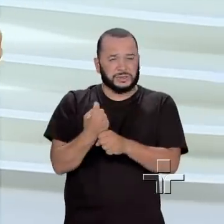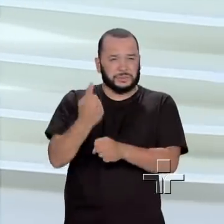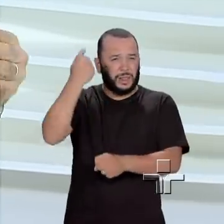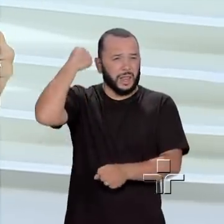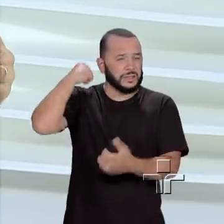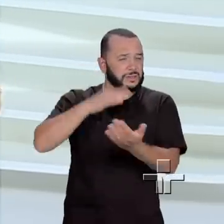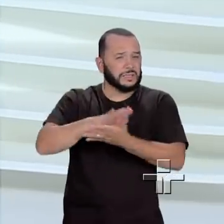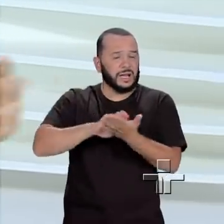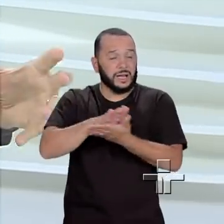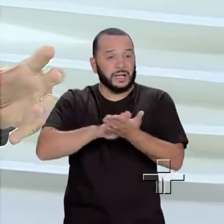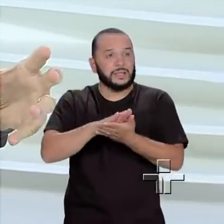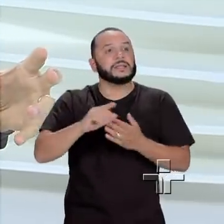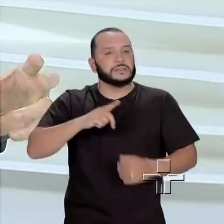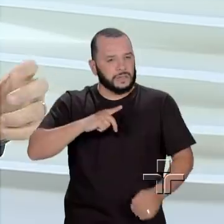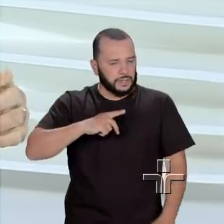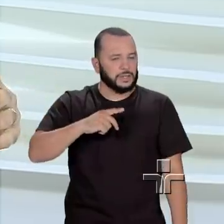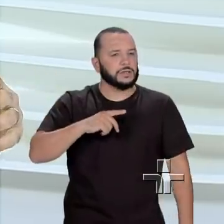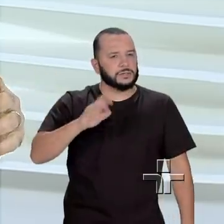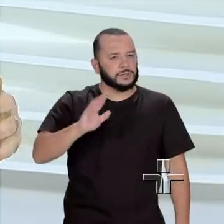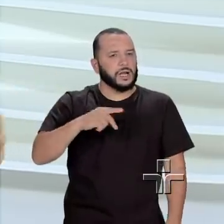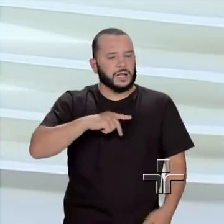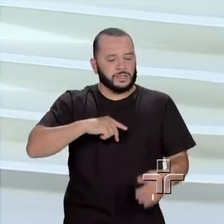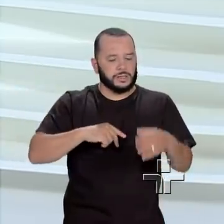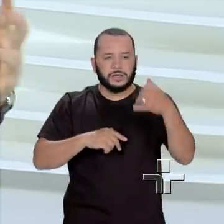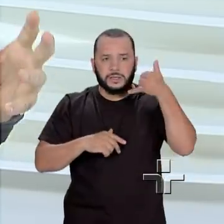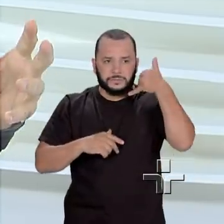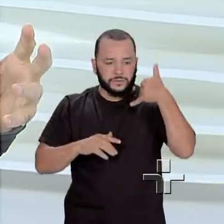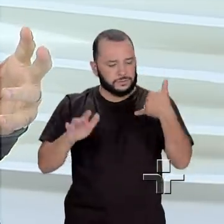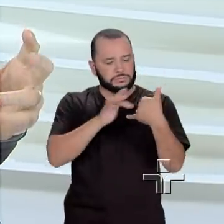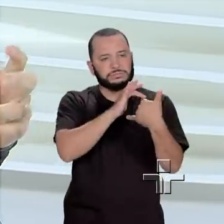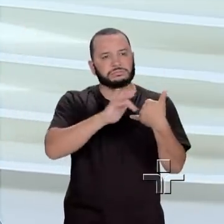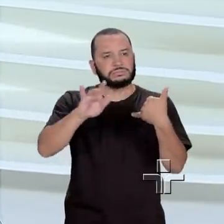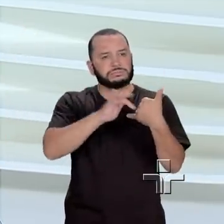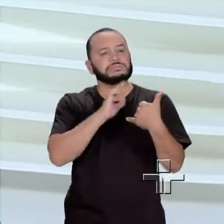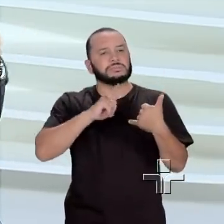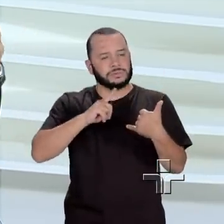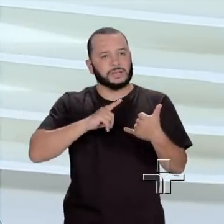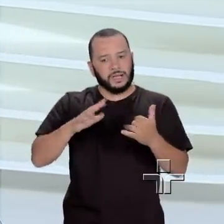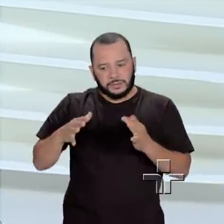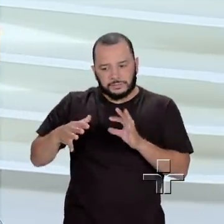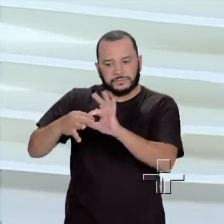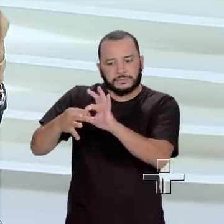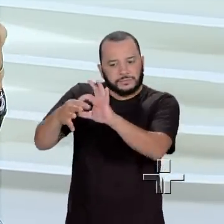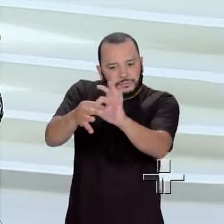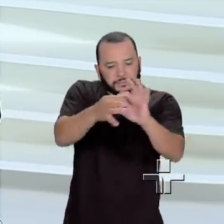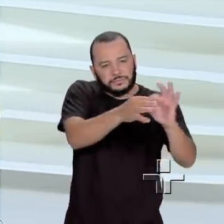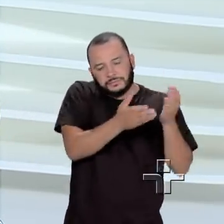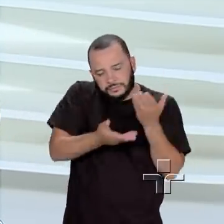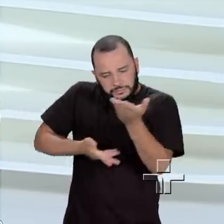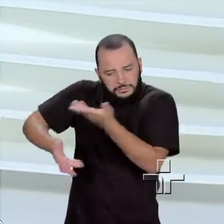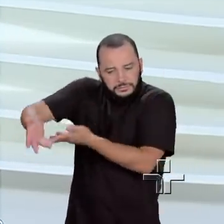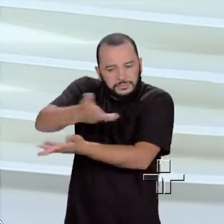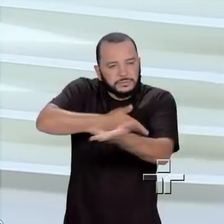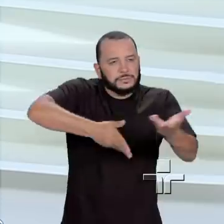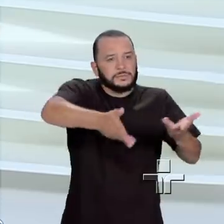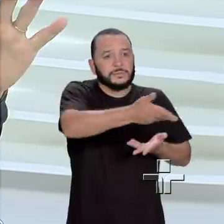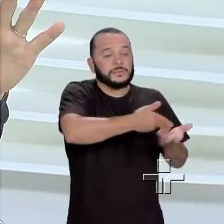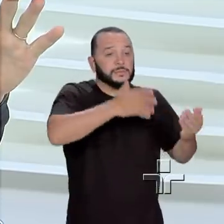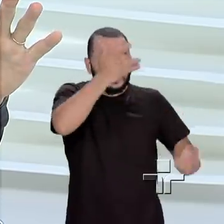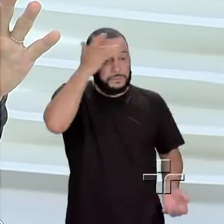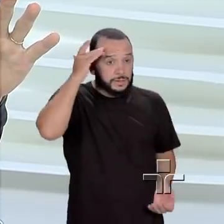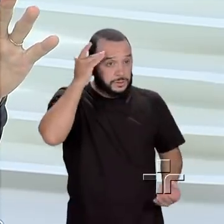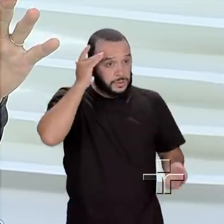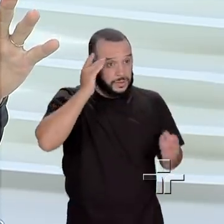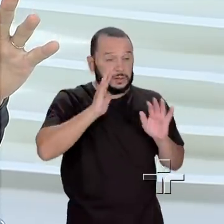né? O smartphone possibilitou, de repente, um universo de conexões e uma multitude de formas de organizações de pessoas que a gente nunca